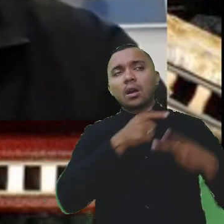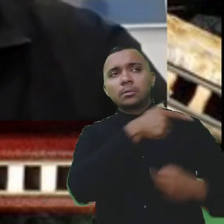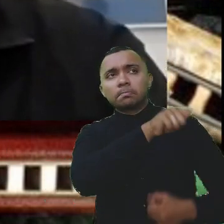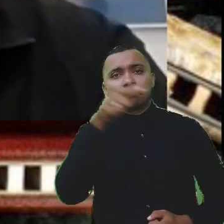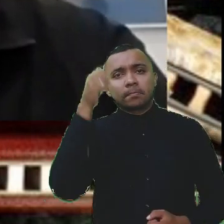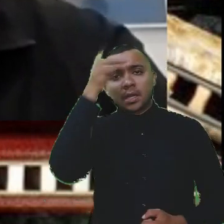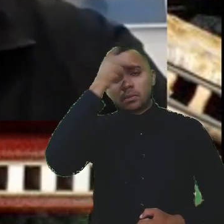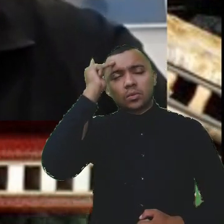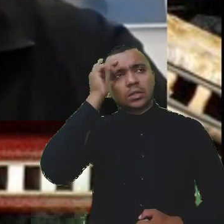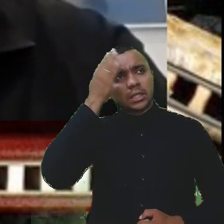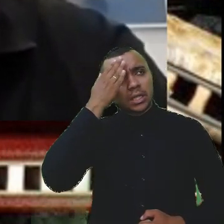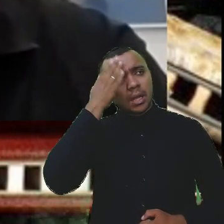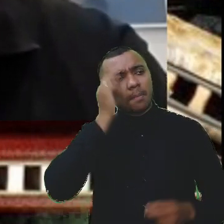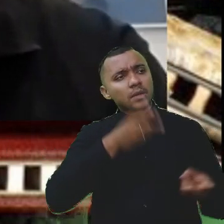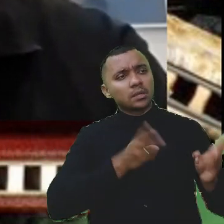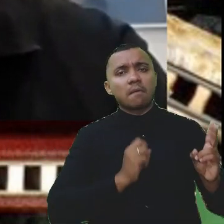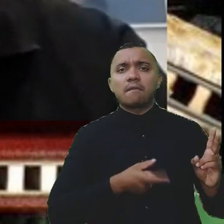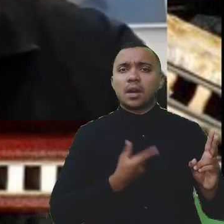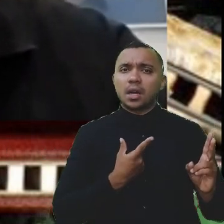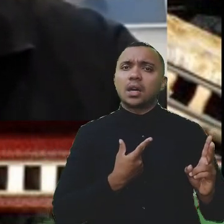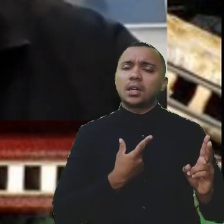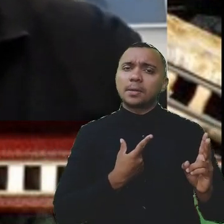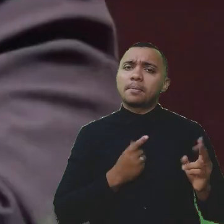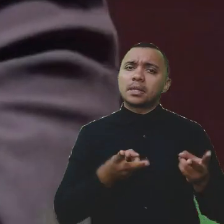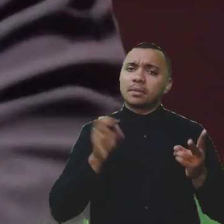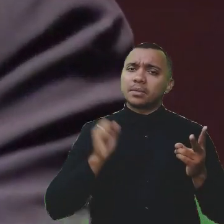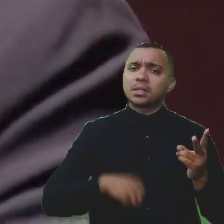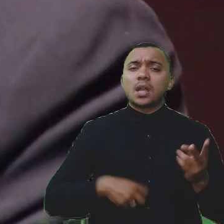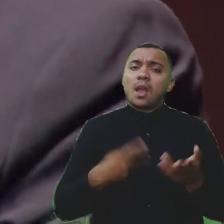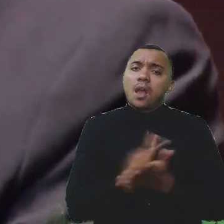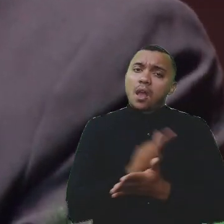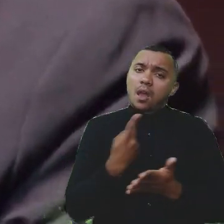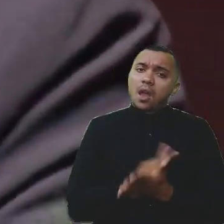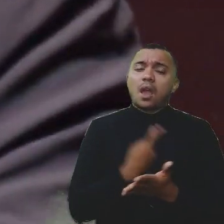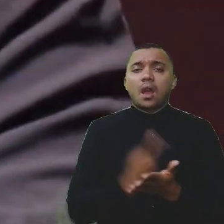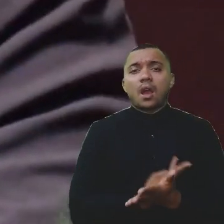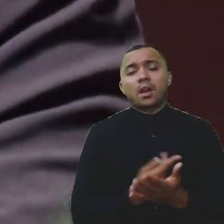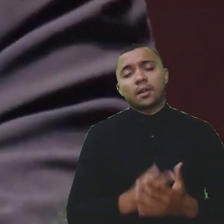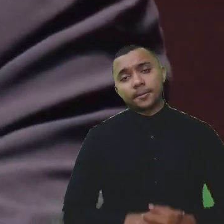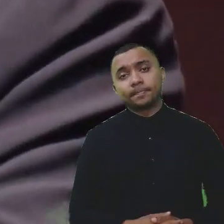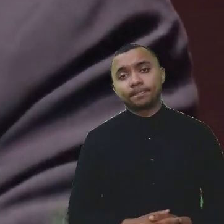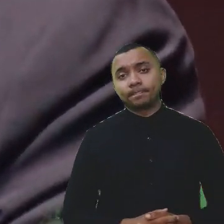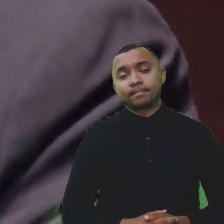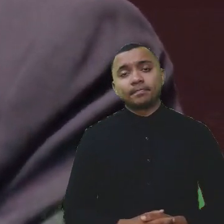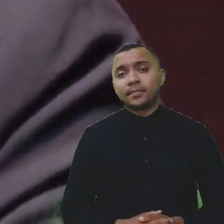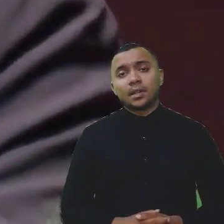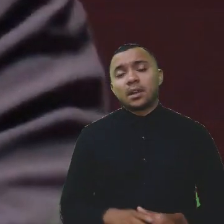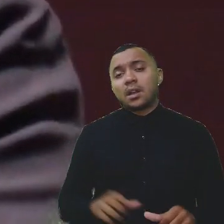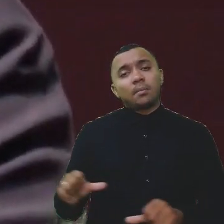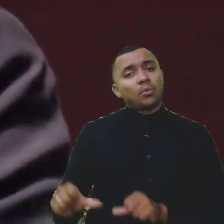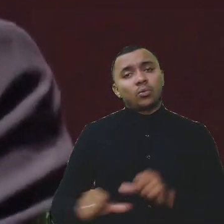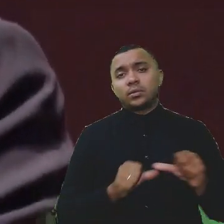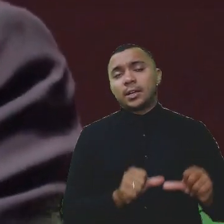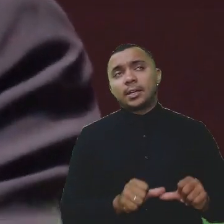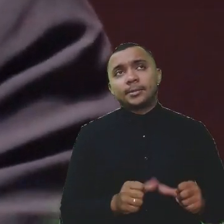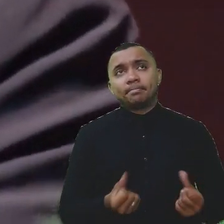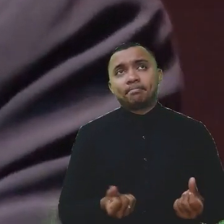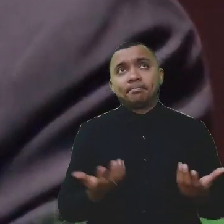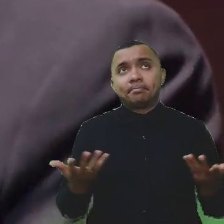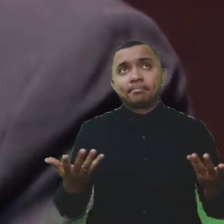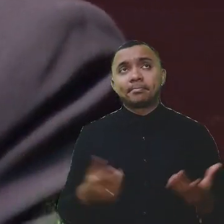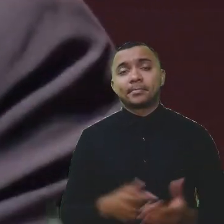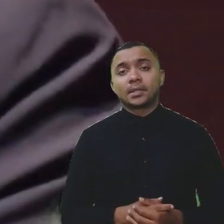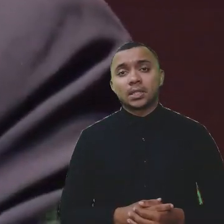que isso é uma coisa extremamente abusiva. Então, mas, cara, não vai mudar, porque